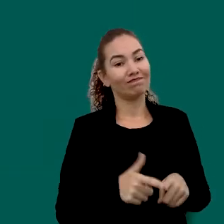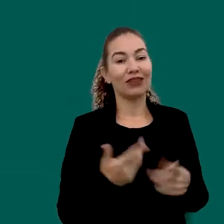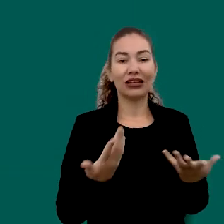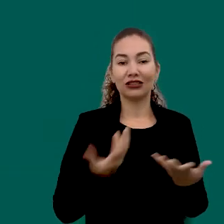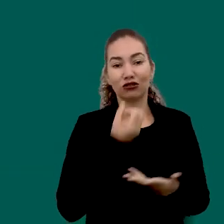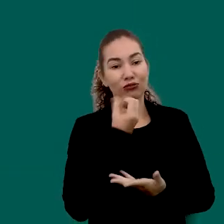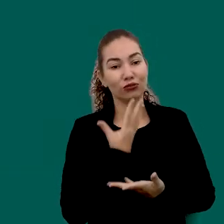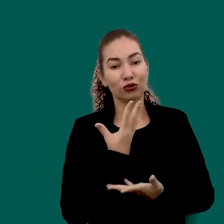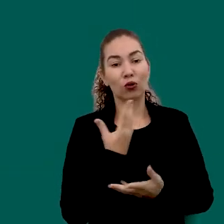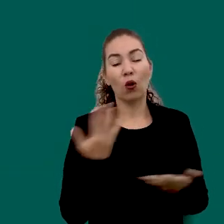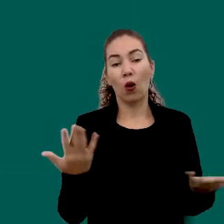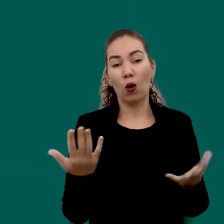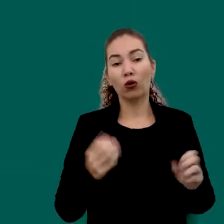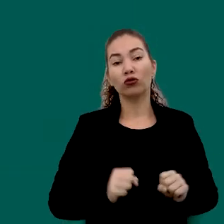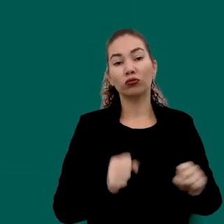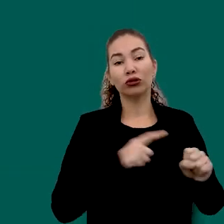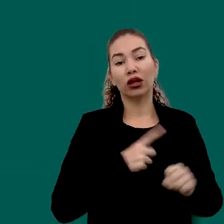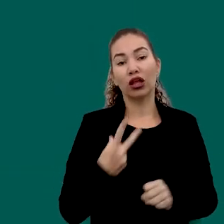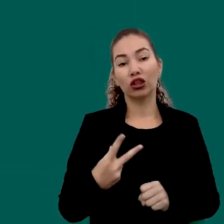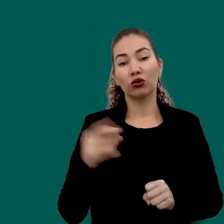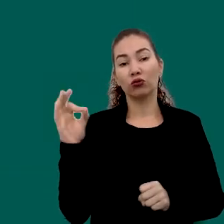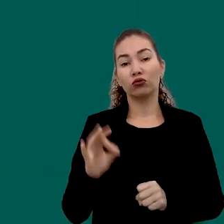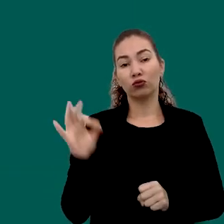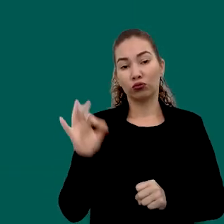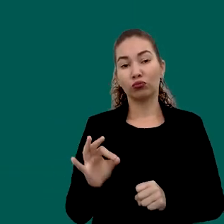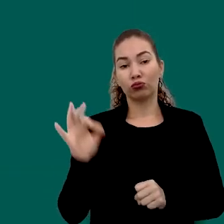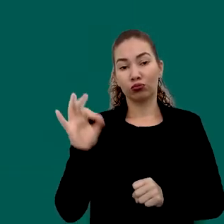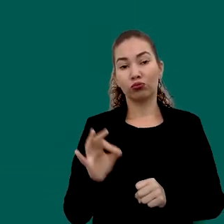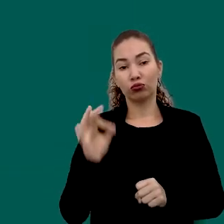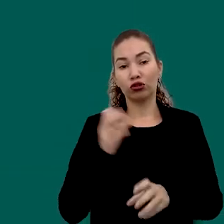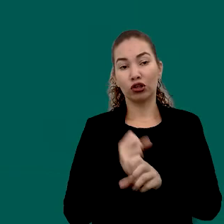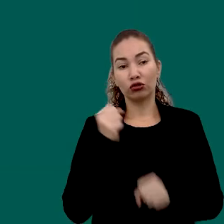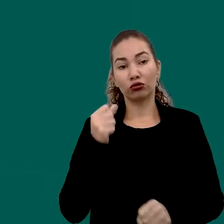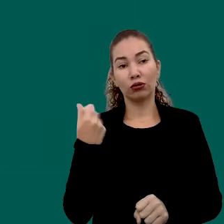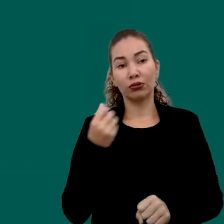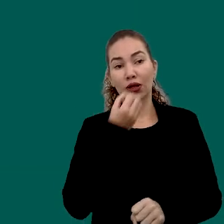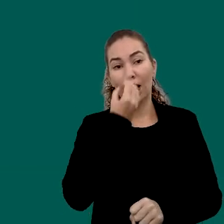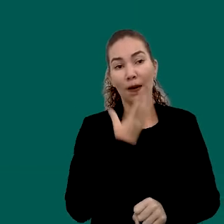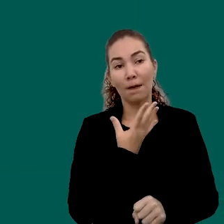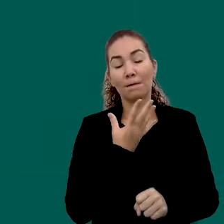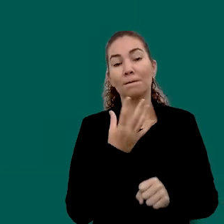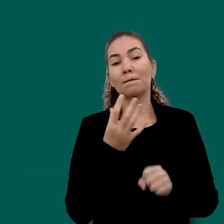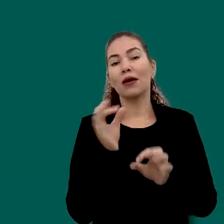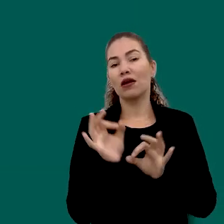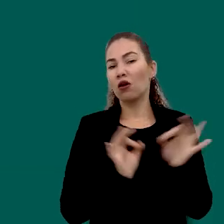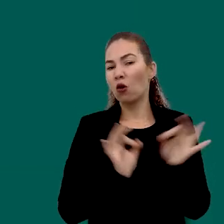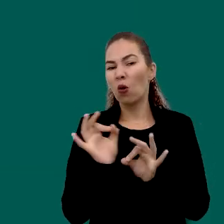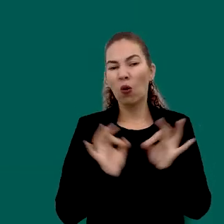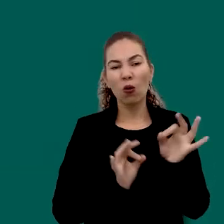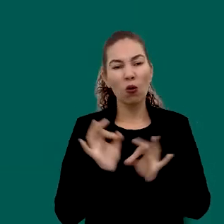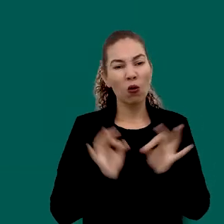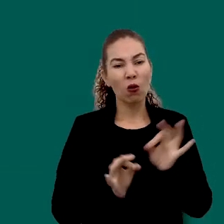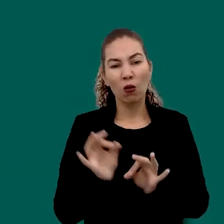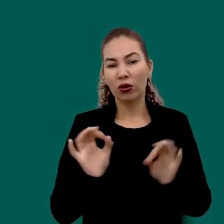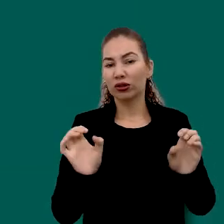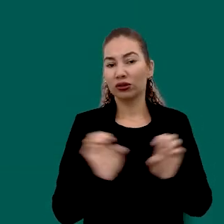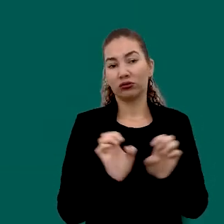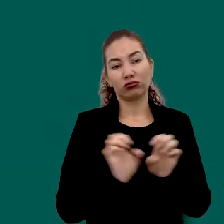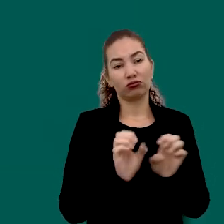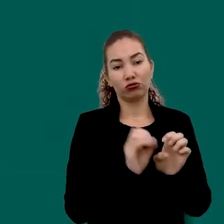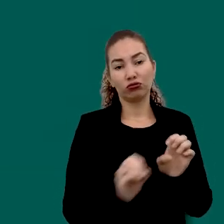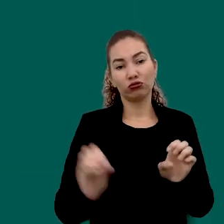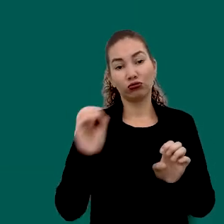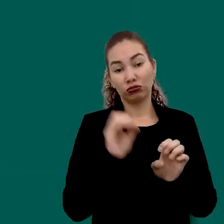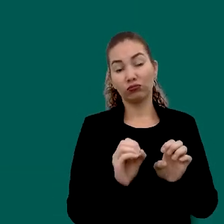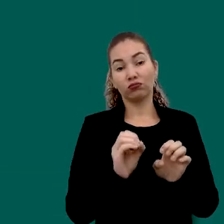Um supermercado hoje, para ele dar 2% na última linha, ele tem que estar muito bem operacionalizado, ele tem que estar muito bem estruturado, principalmente